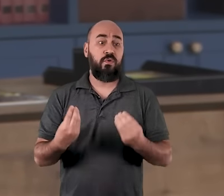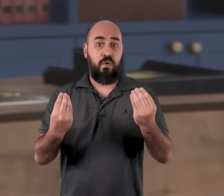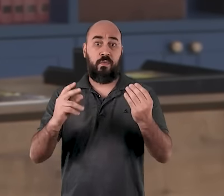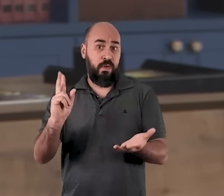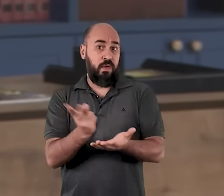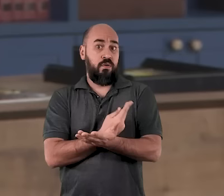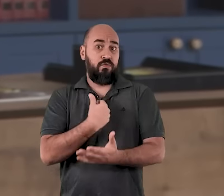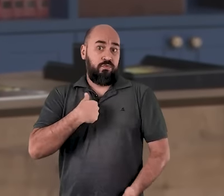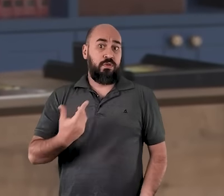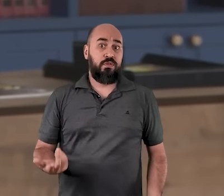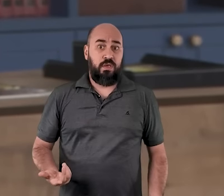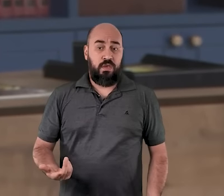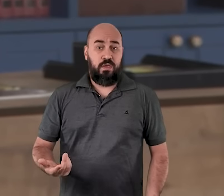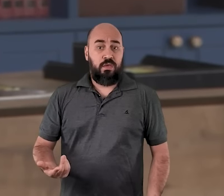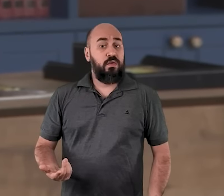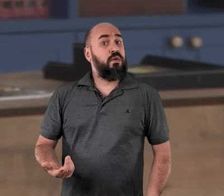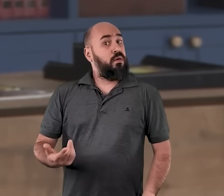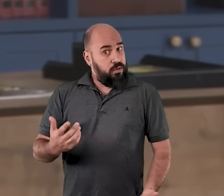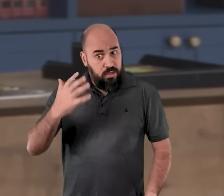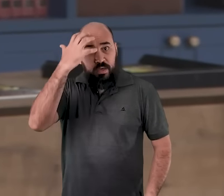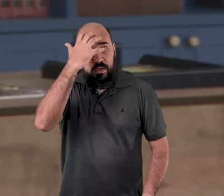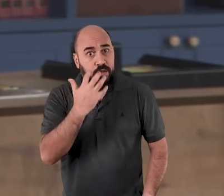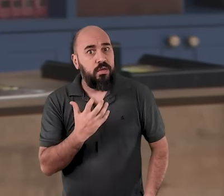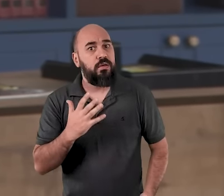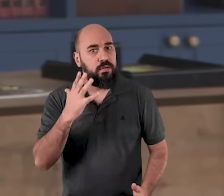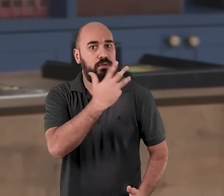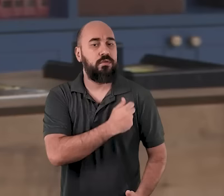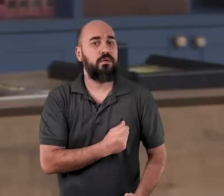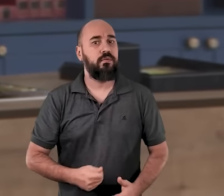a sério tão grande salvação?